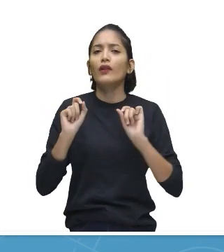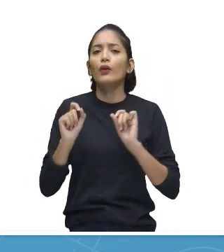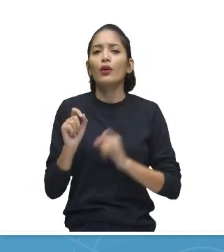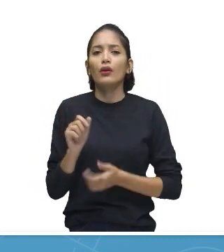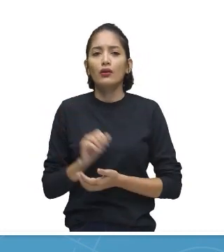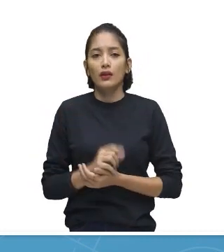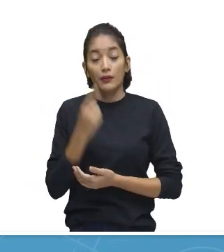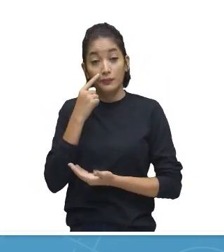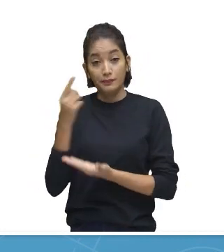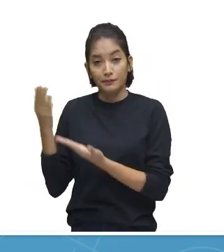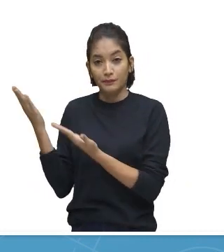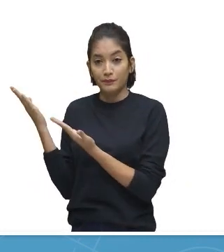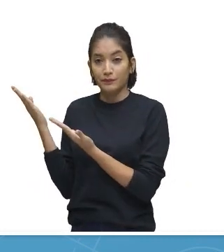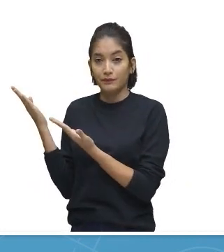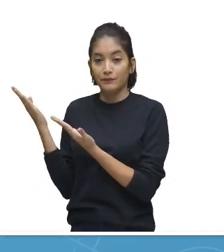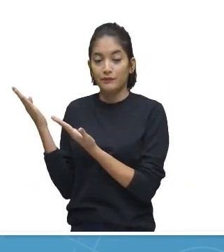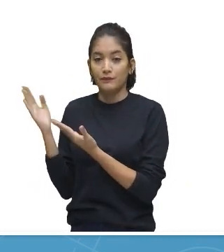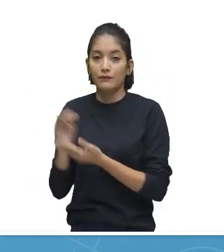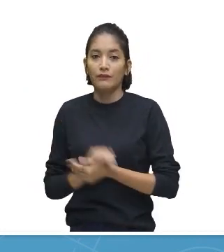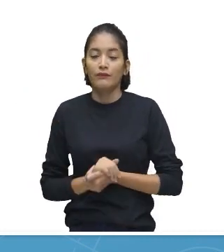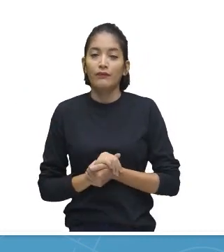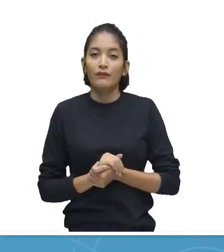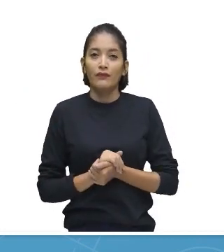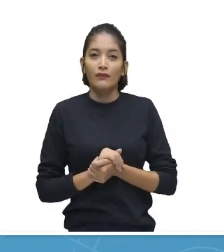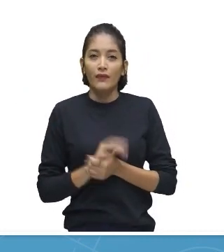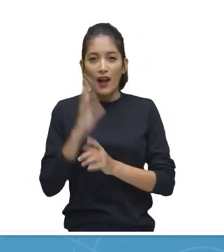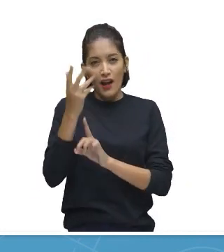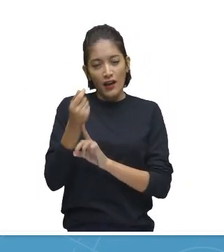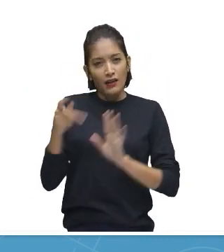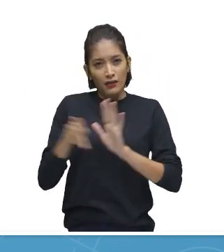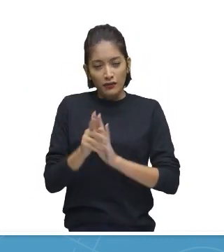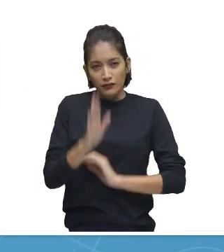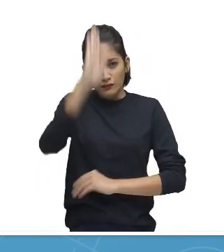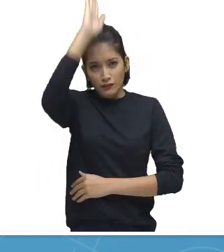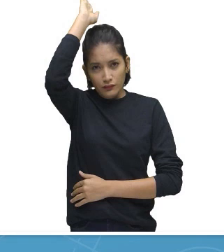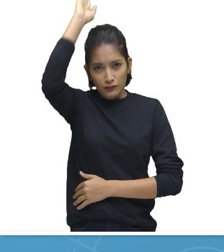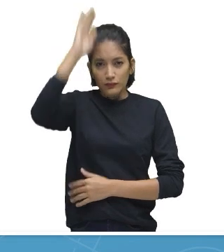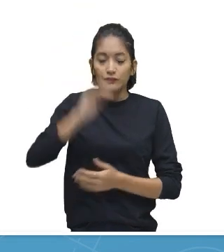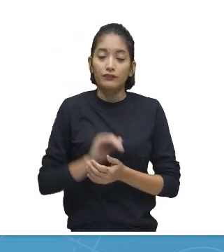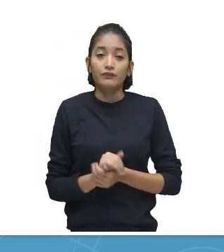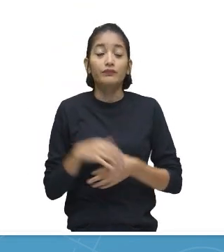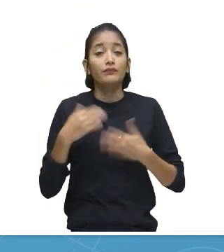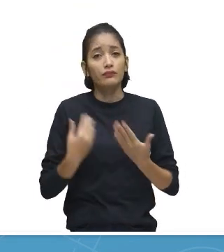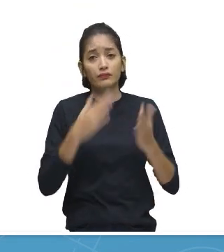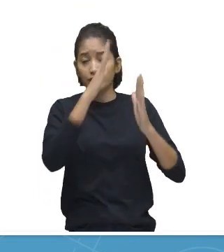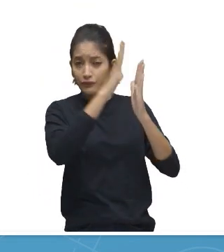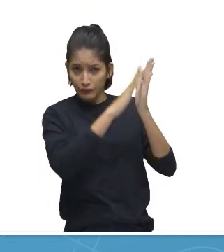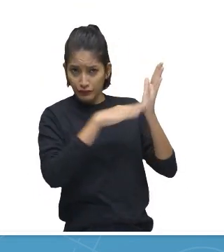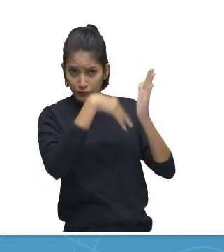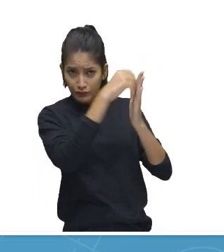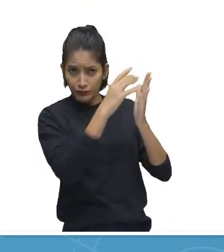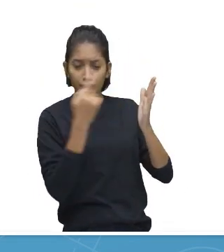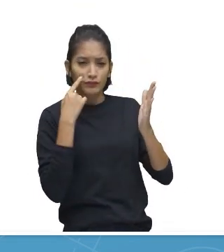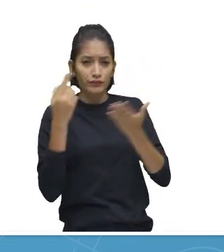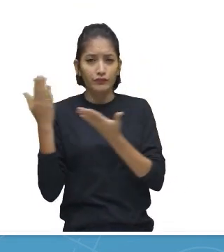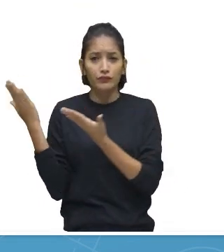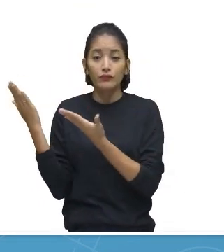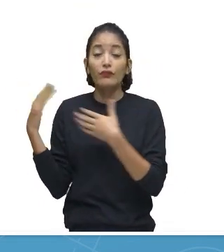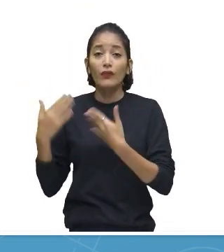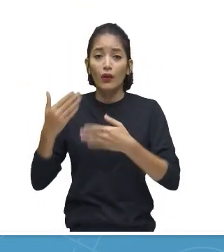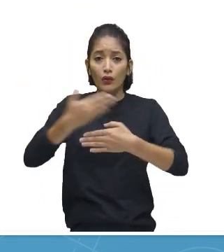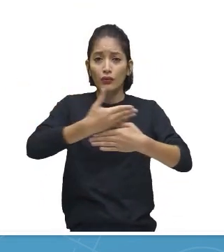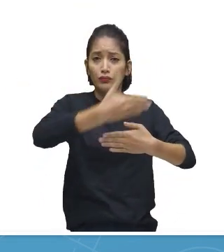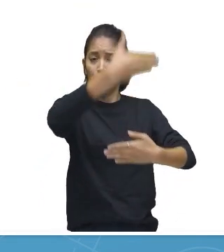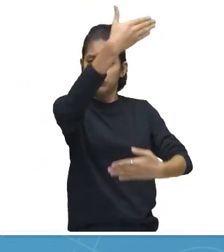vai ver aí uma imagem de uma arte romana. Os afrescos eram pintados ainda quando a parede estava com a